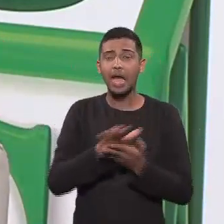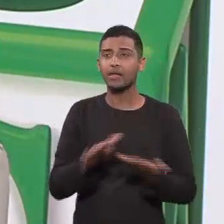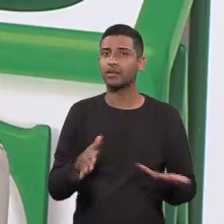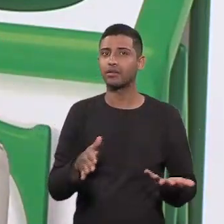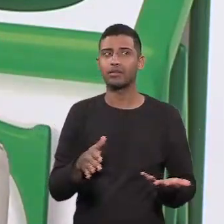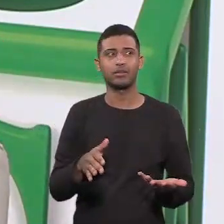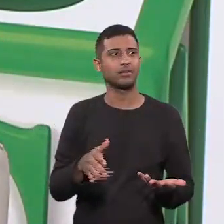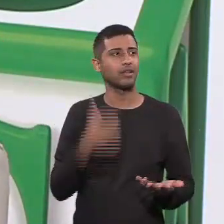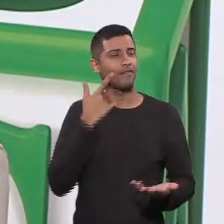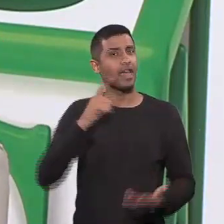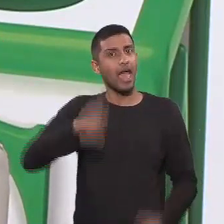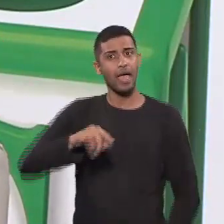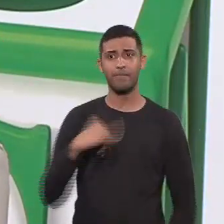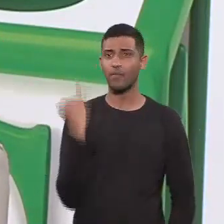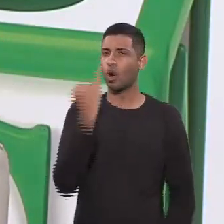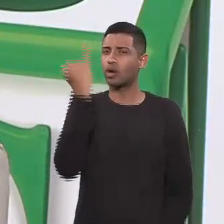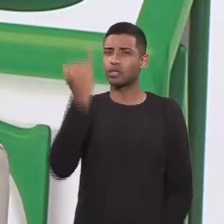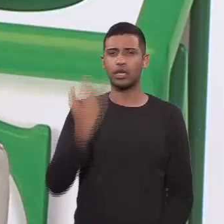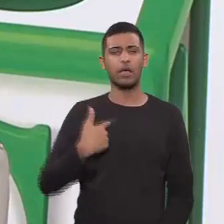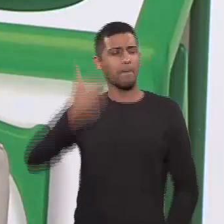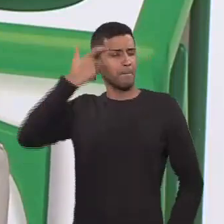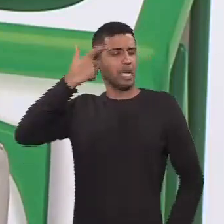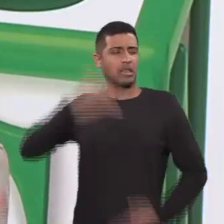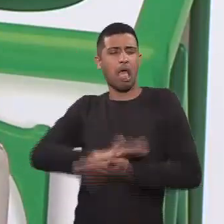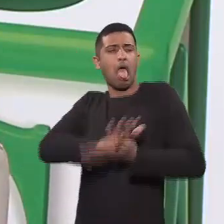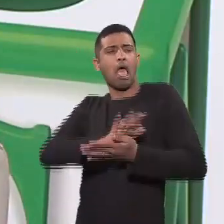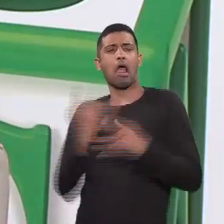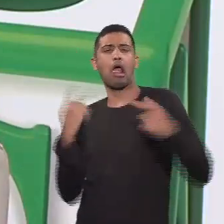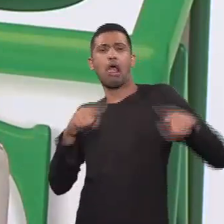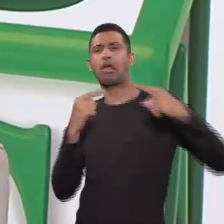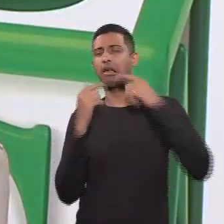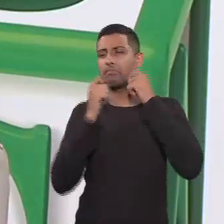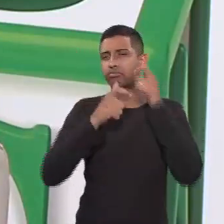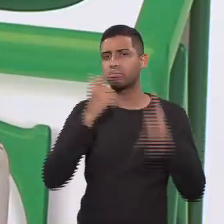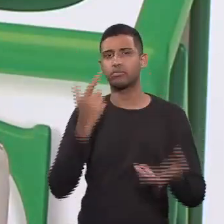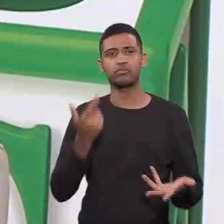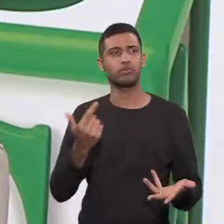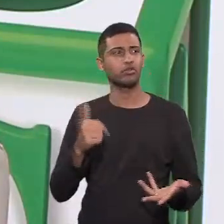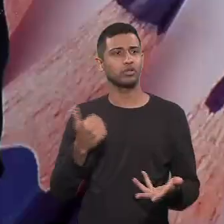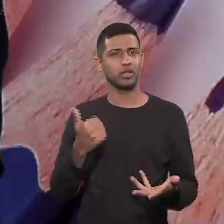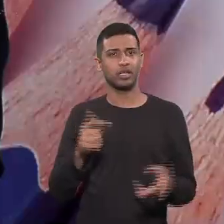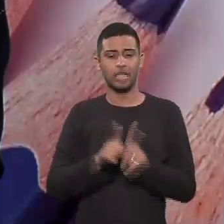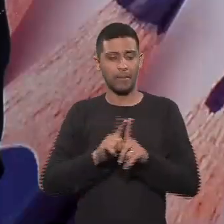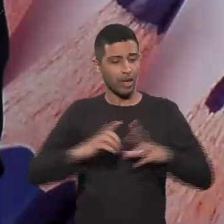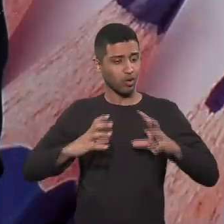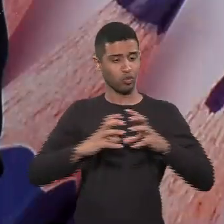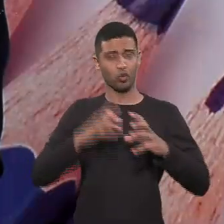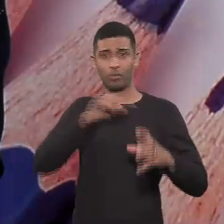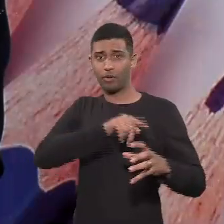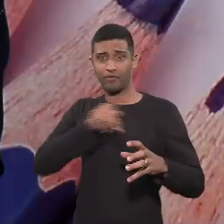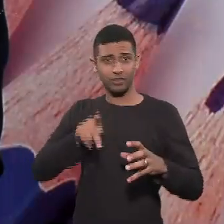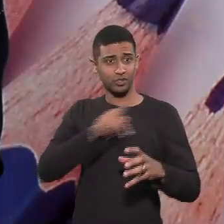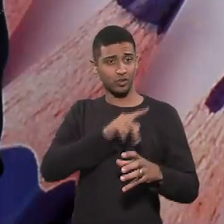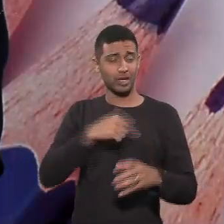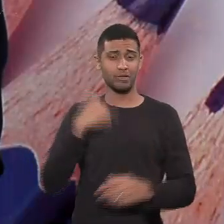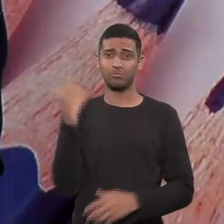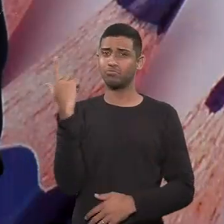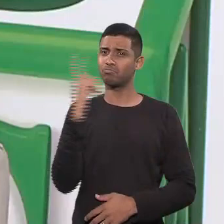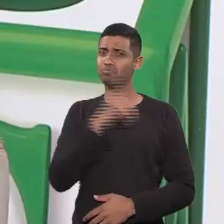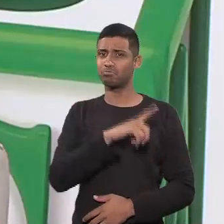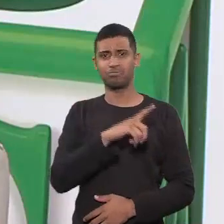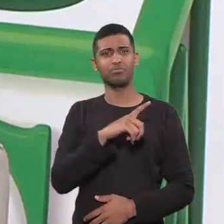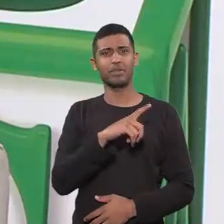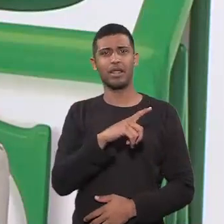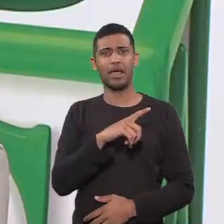é muito legal, importante. isso é muito Eles não legal. têm essa coisa de preconceito. E o que você falou dos próprios professores. Isso, os próprios professores,